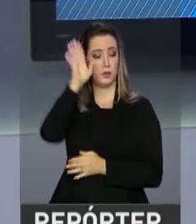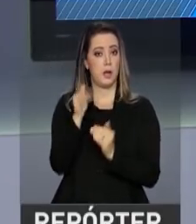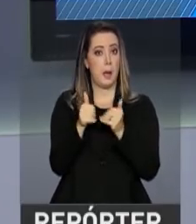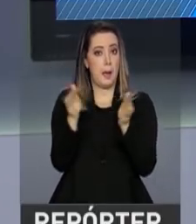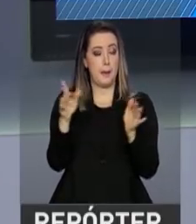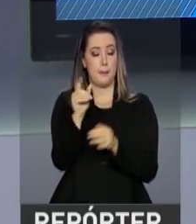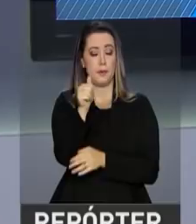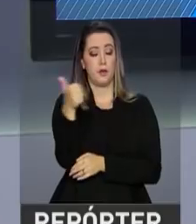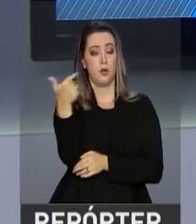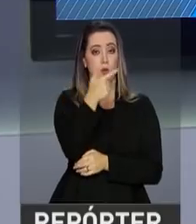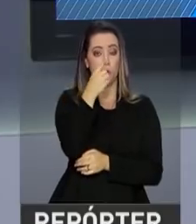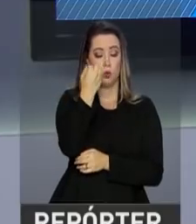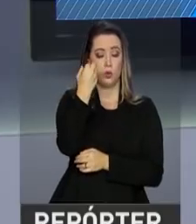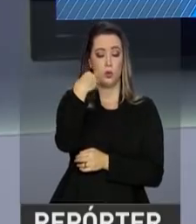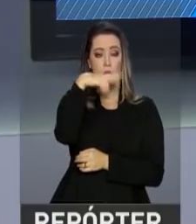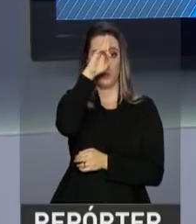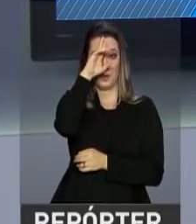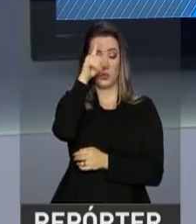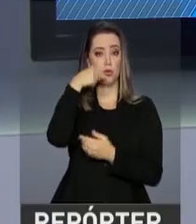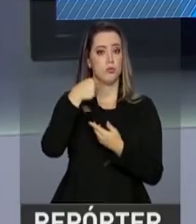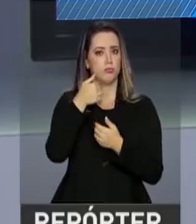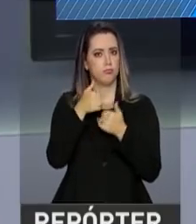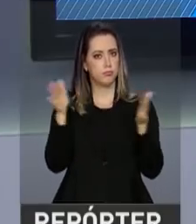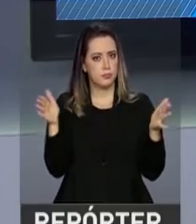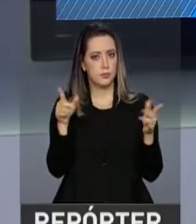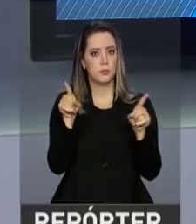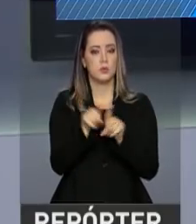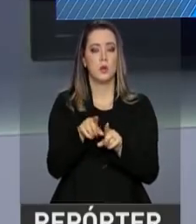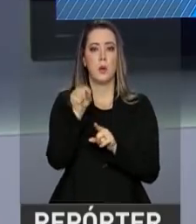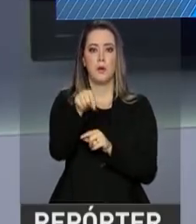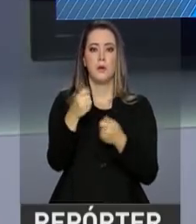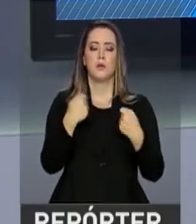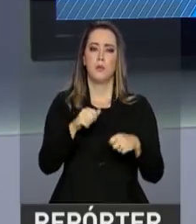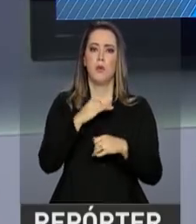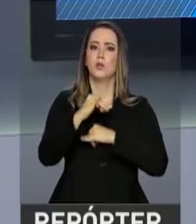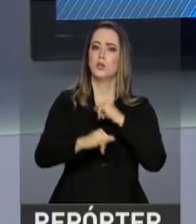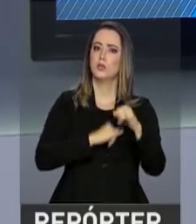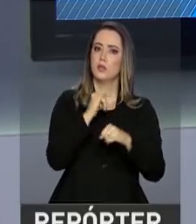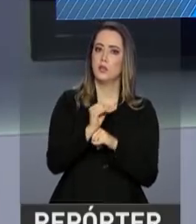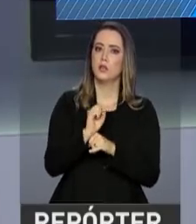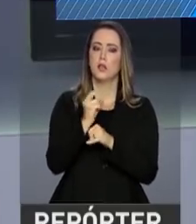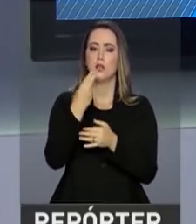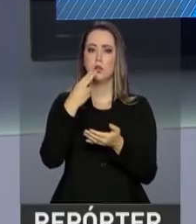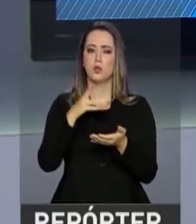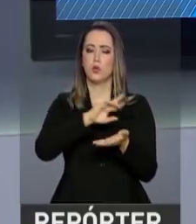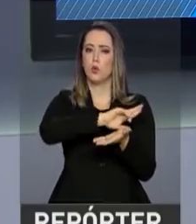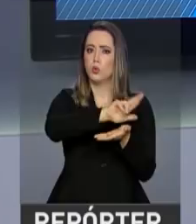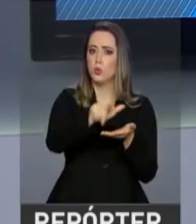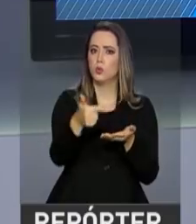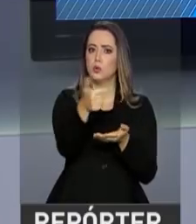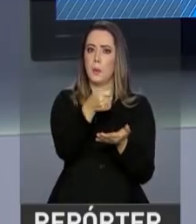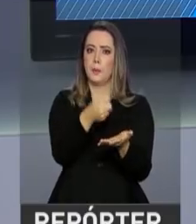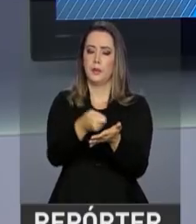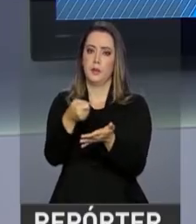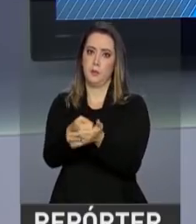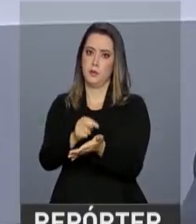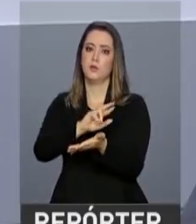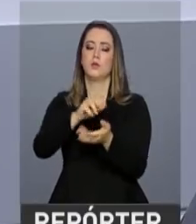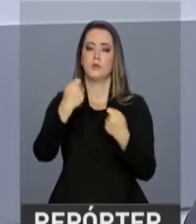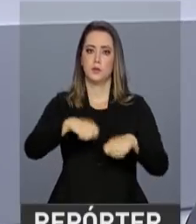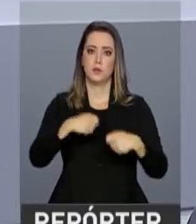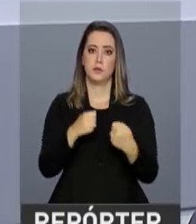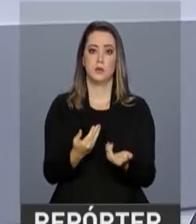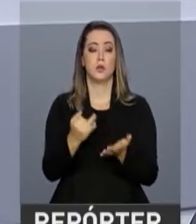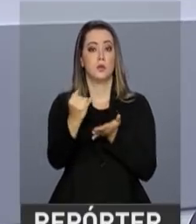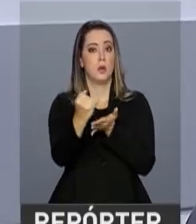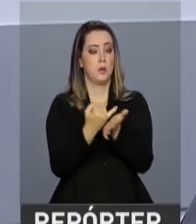no carnaval a febraban recomenda que a população utilize canais eletrônicos e correspondentes para o pagamento de contas e